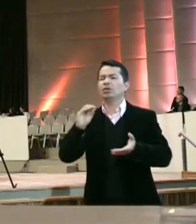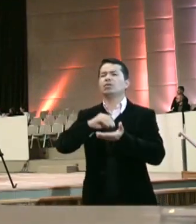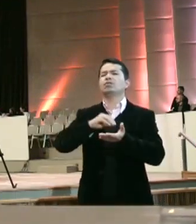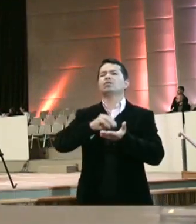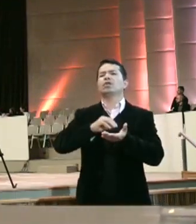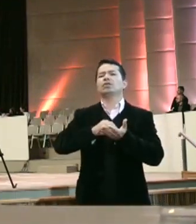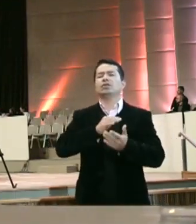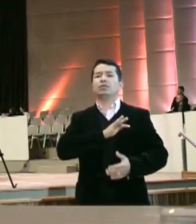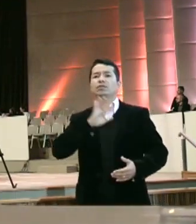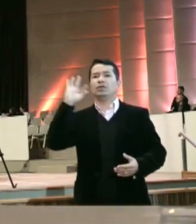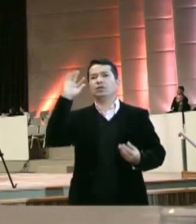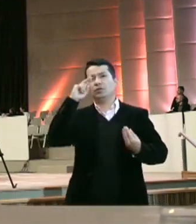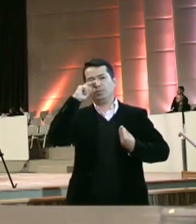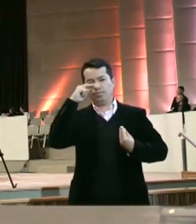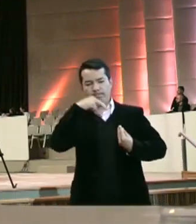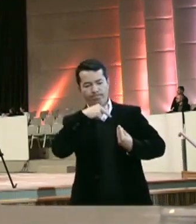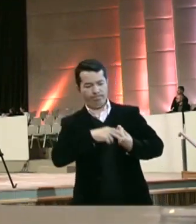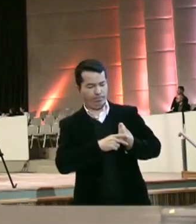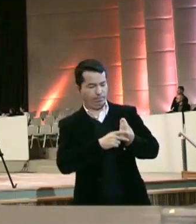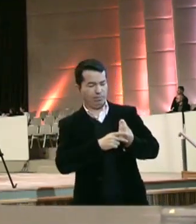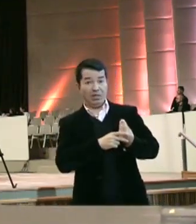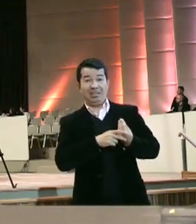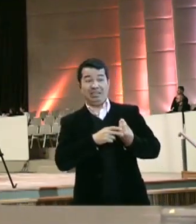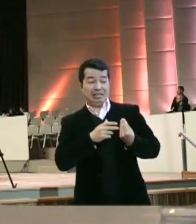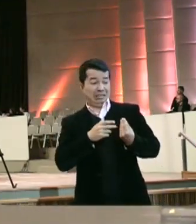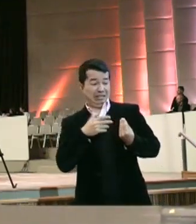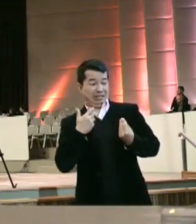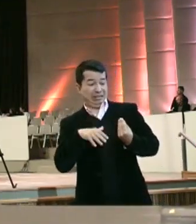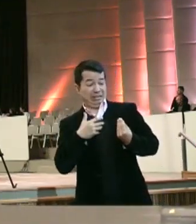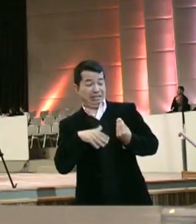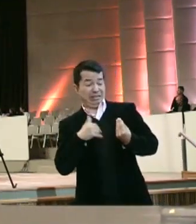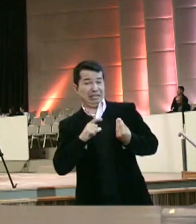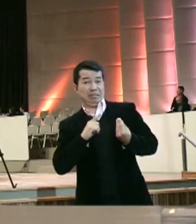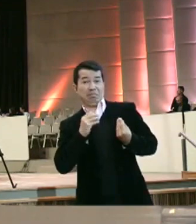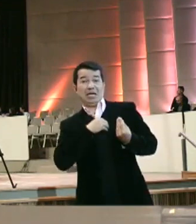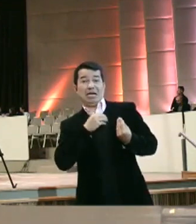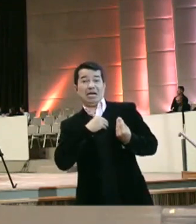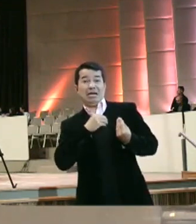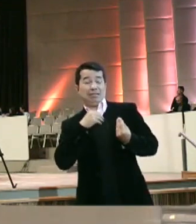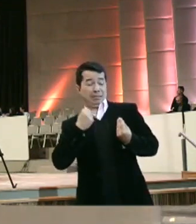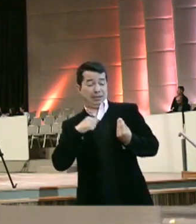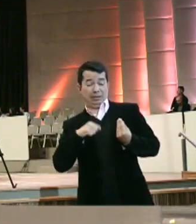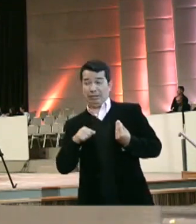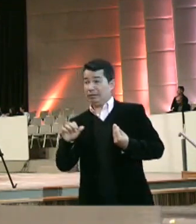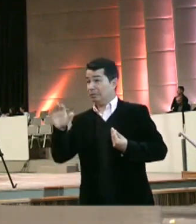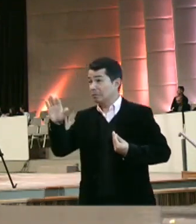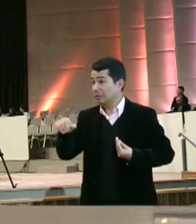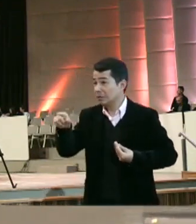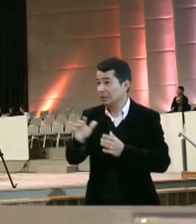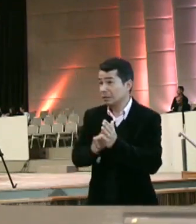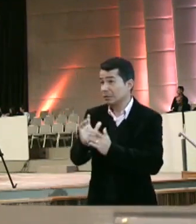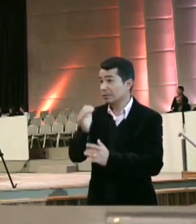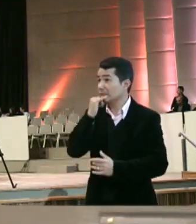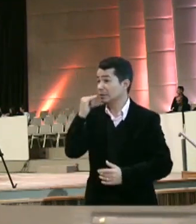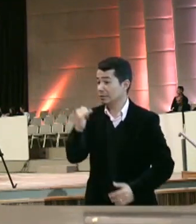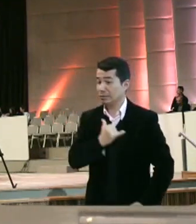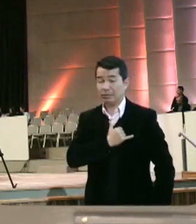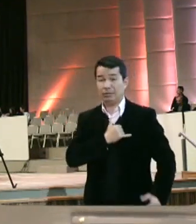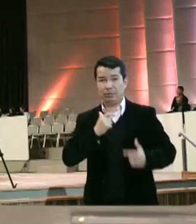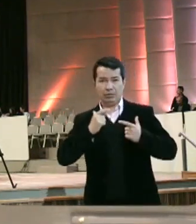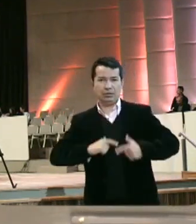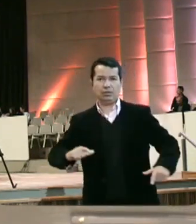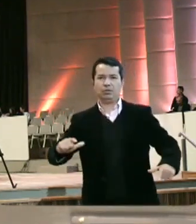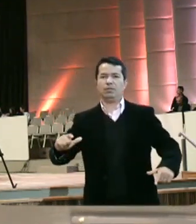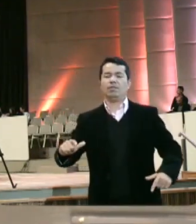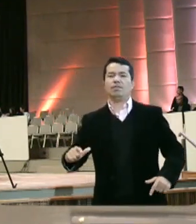deles. E por não perceberem o seu coração, eles não se entendiam como doentes que